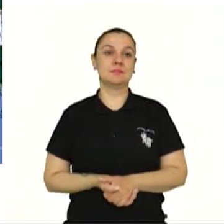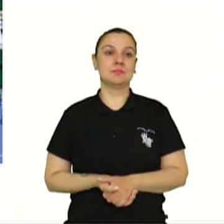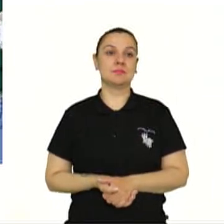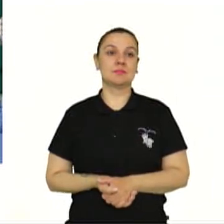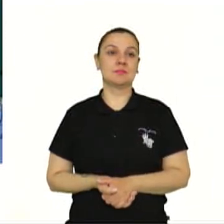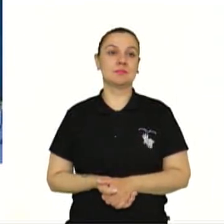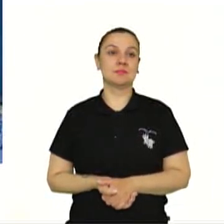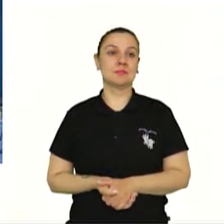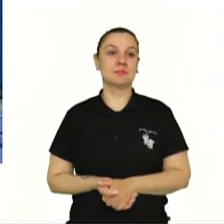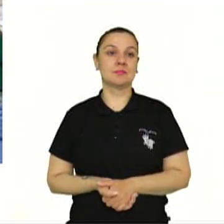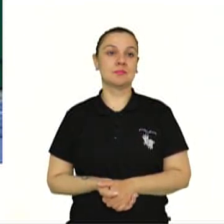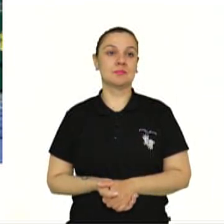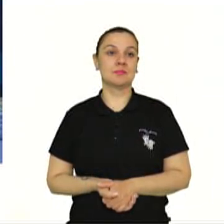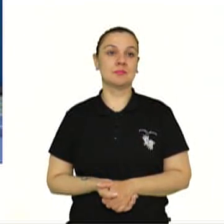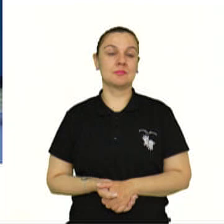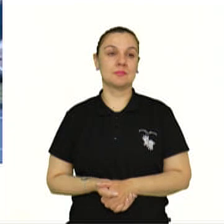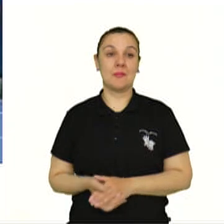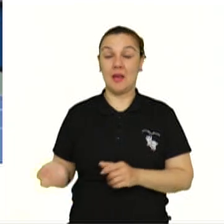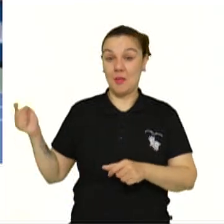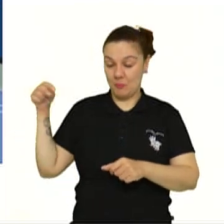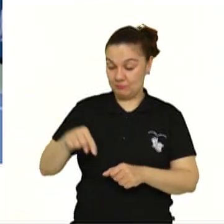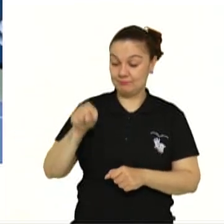como a imagem mostra para vocês.